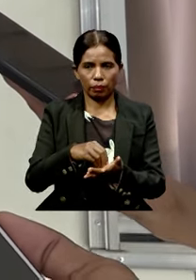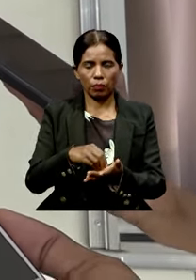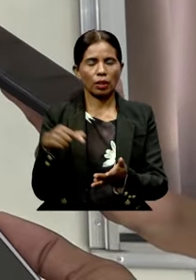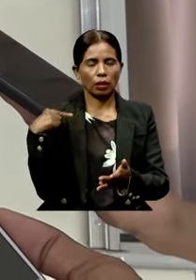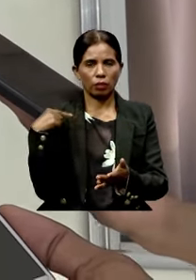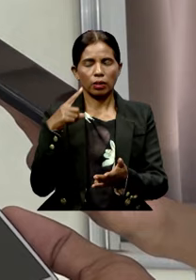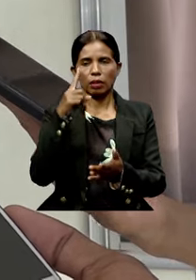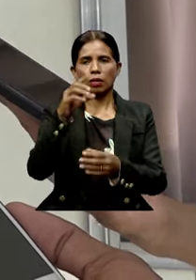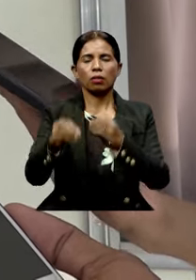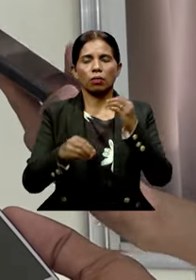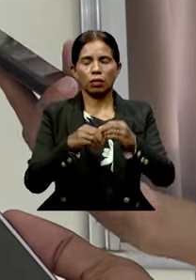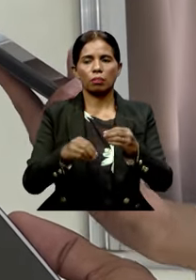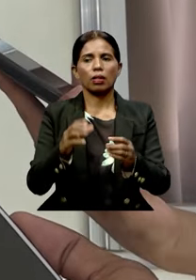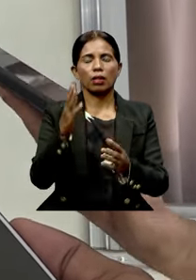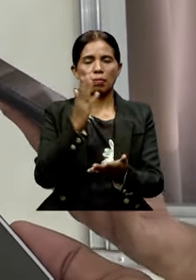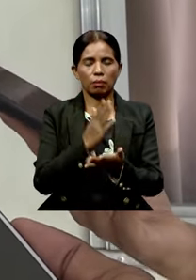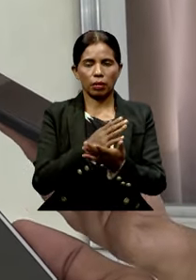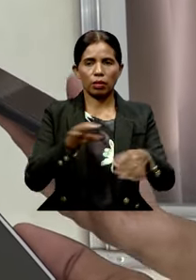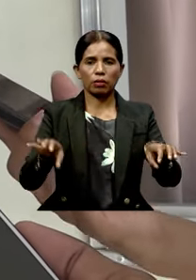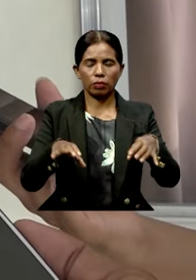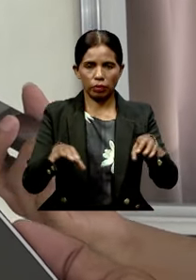gabinete de com uma reformas, ninguém.